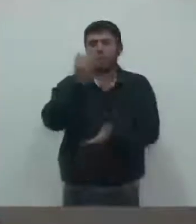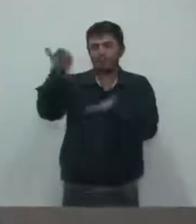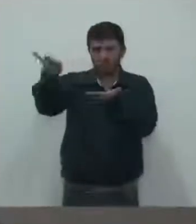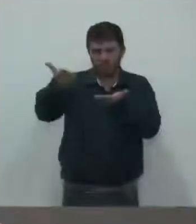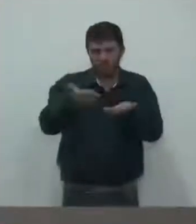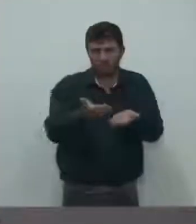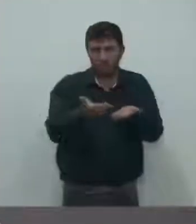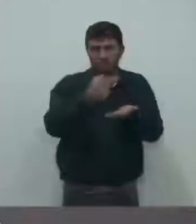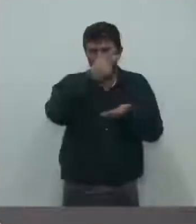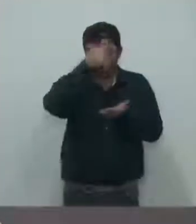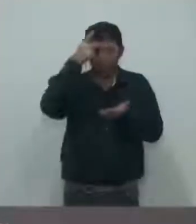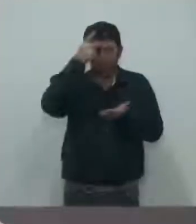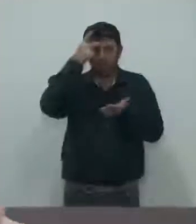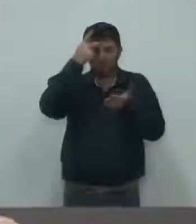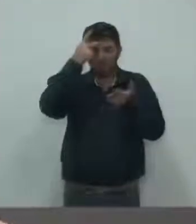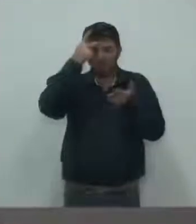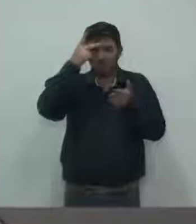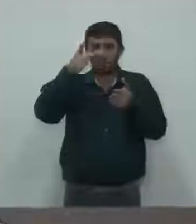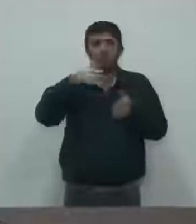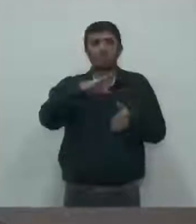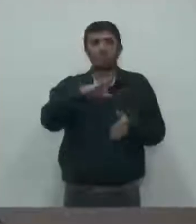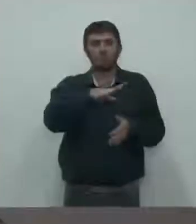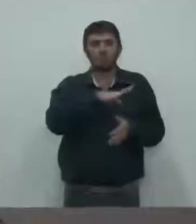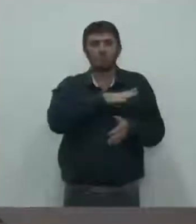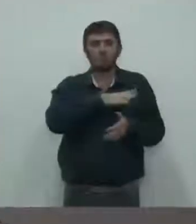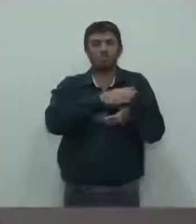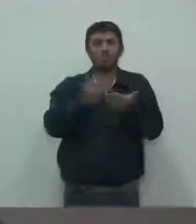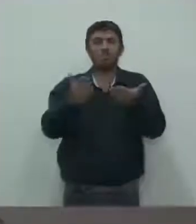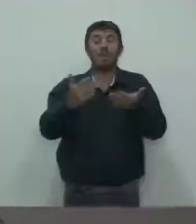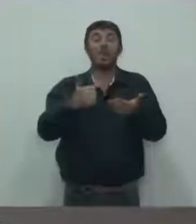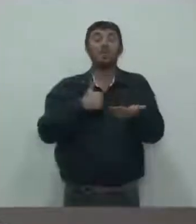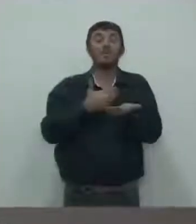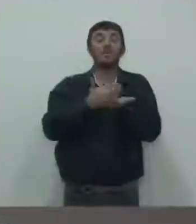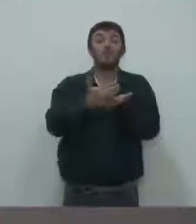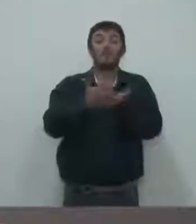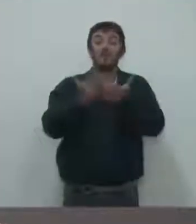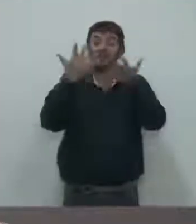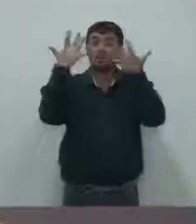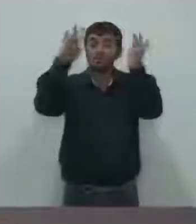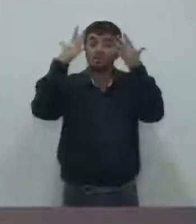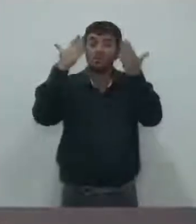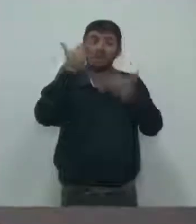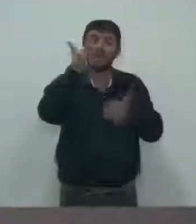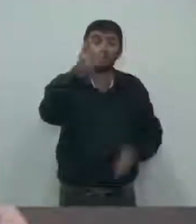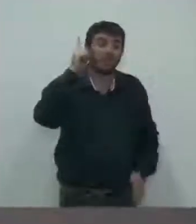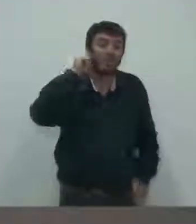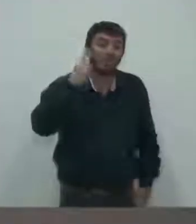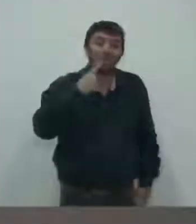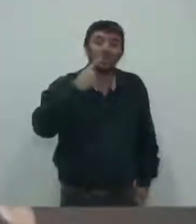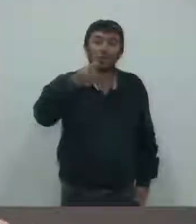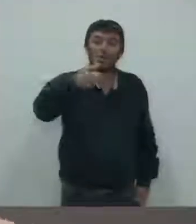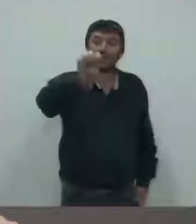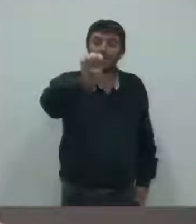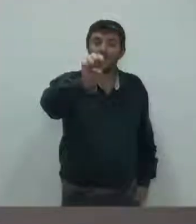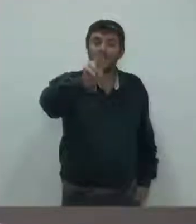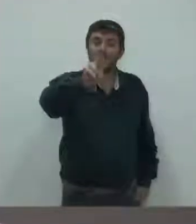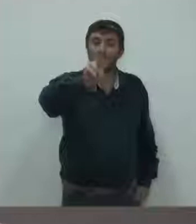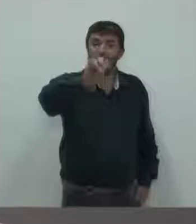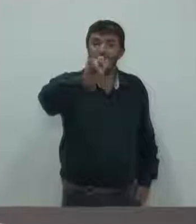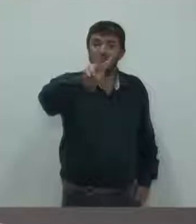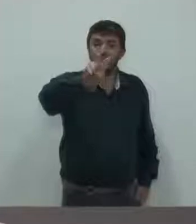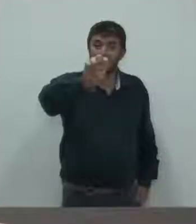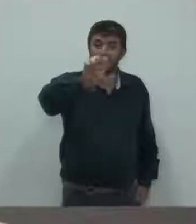Quero iniciar minha fala dando os parabéns. Vou falar em nome do Elivelton, para que dê os parabéns para as